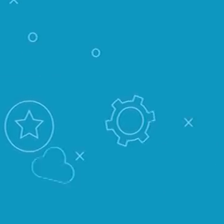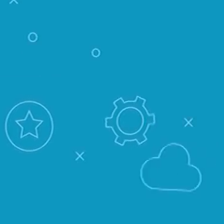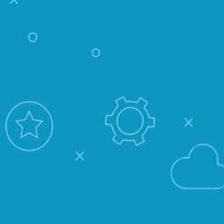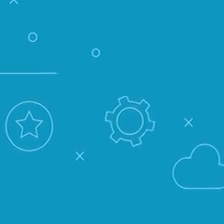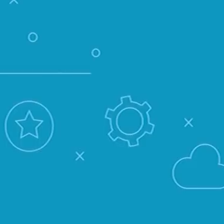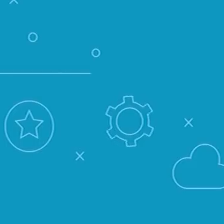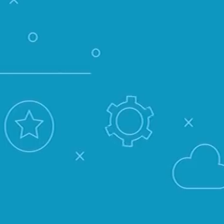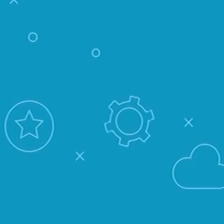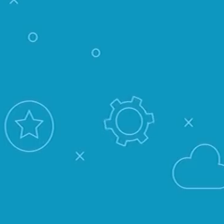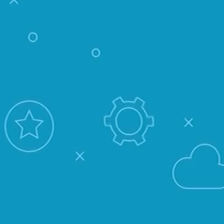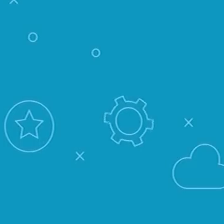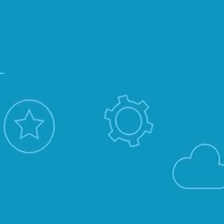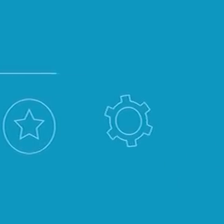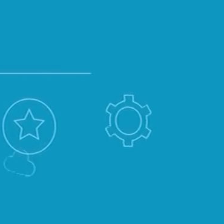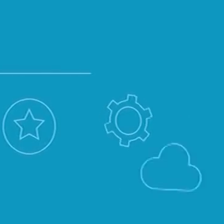realizados pelo seu professor, tá? Eles vão ajudar a complementar aqui o conteúdo e as aulas do Aula